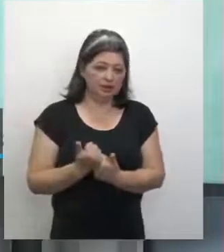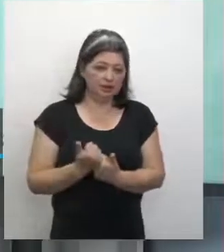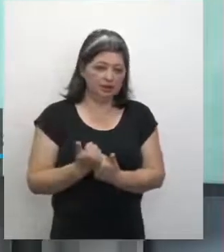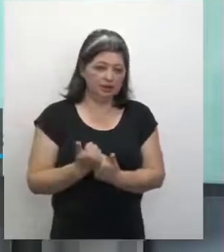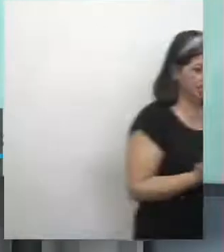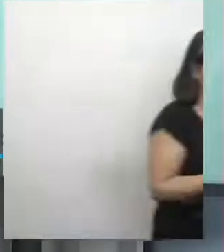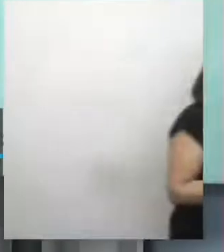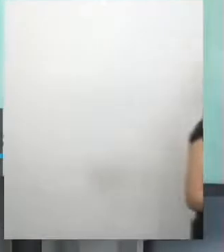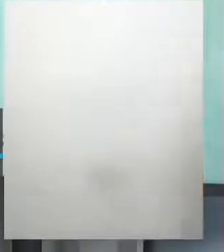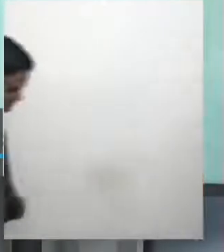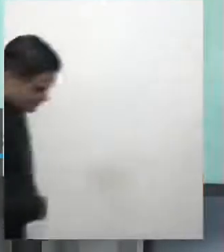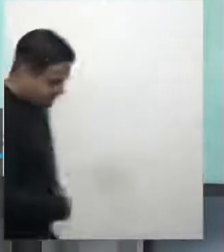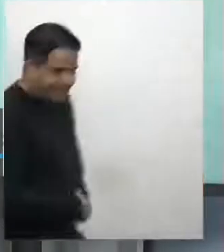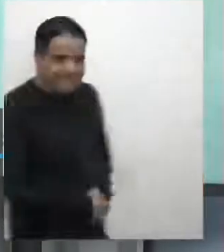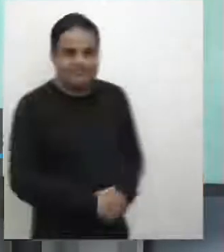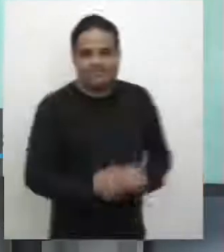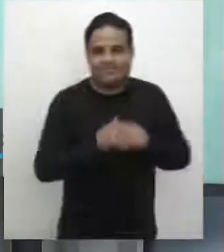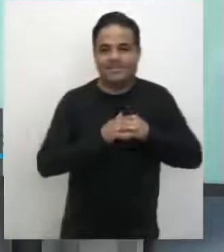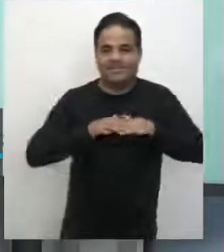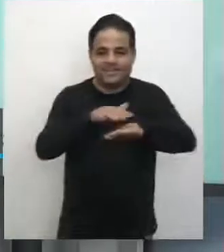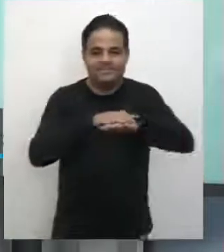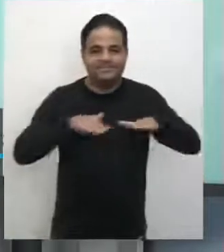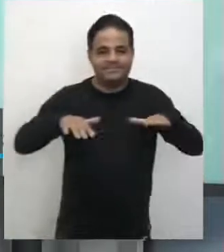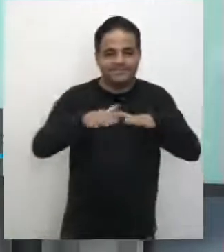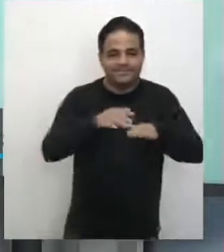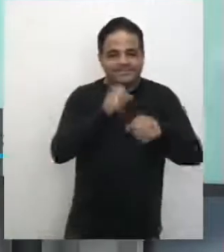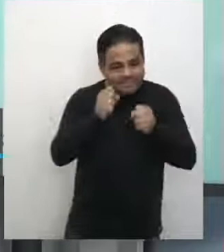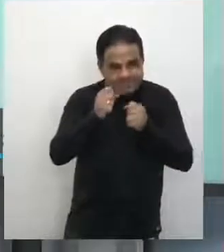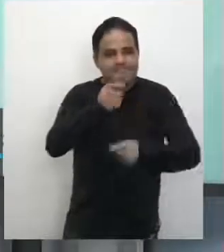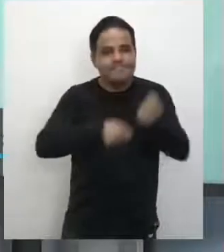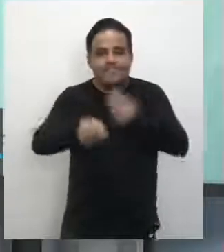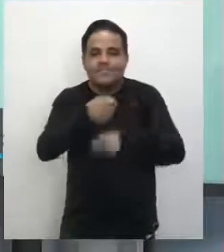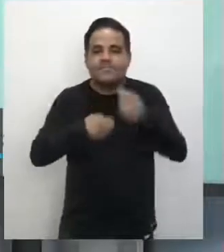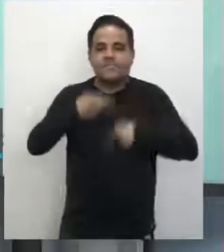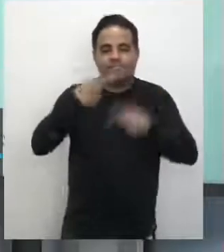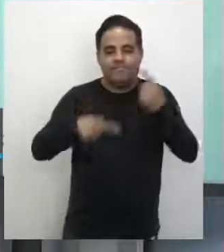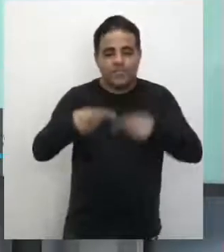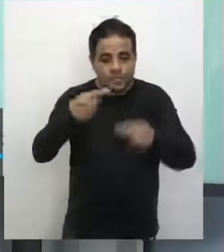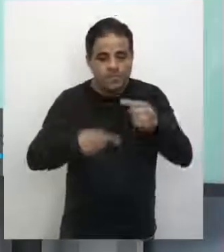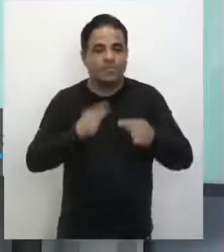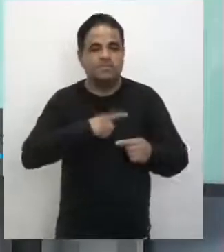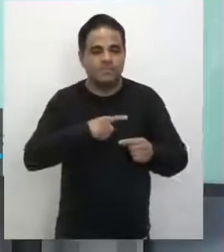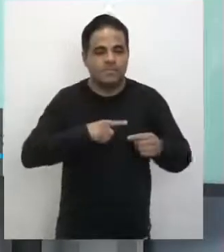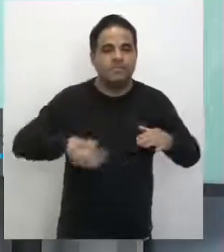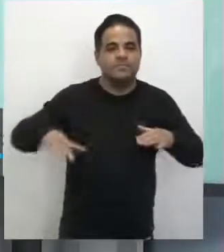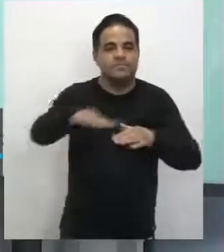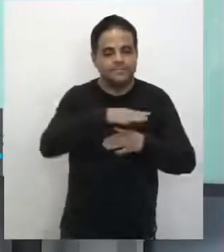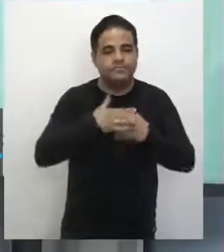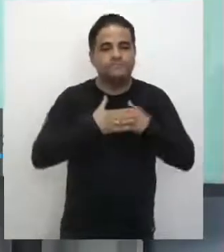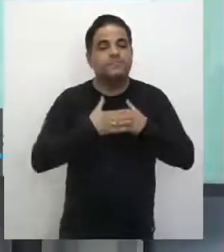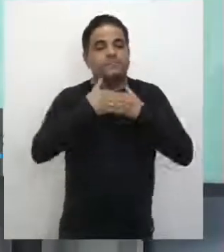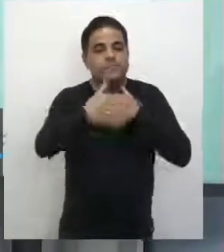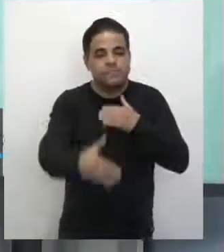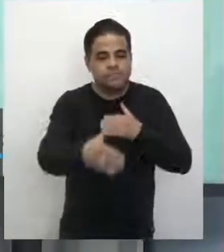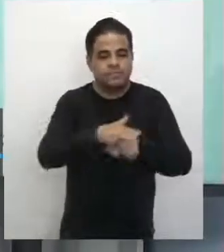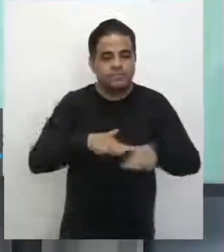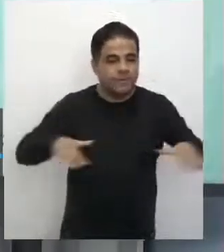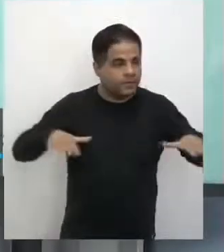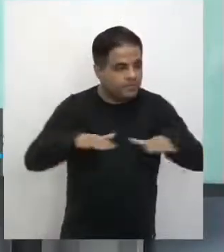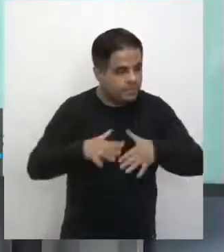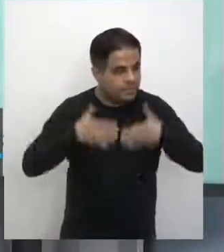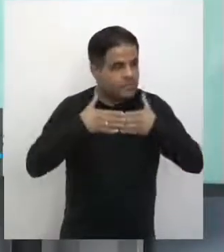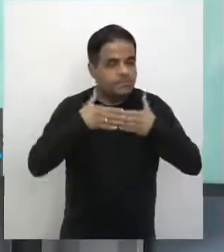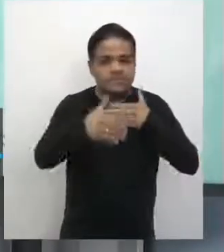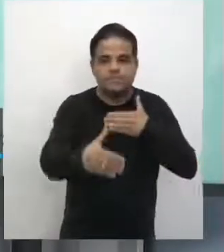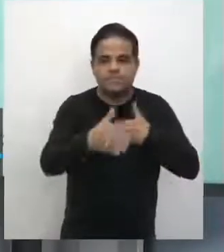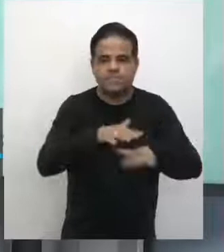milhões de pessoas, então tem o aspecto econômico, né, tem o aspecto político, então toda essa relação aí, né, de não ter assim